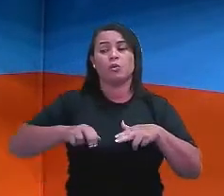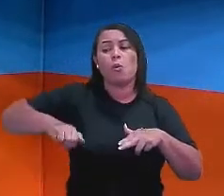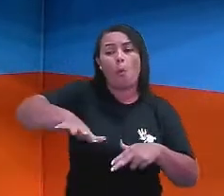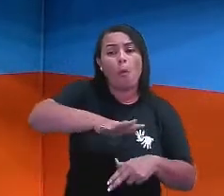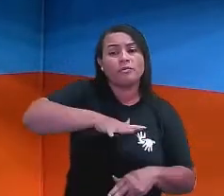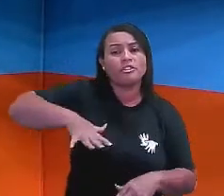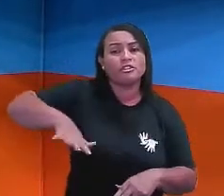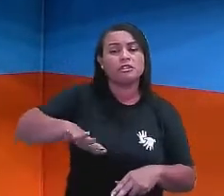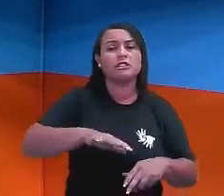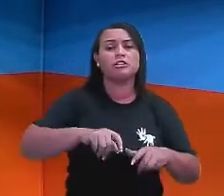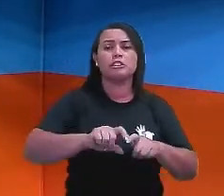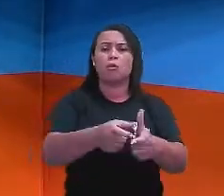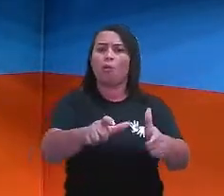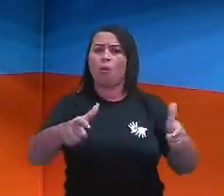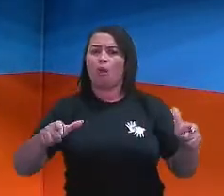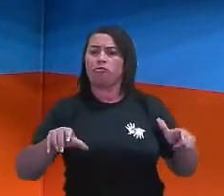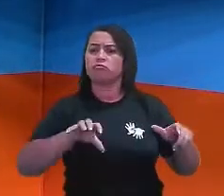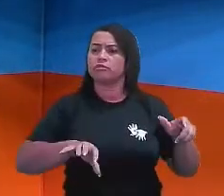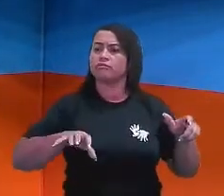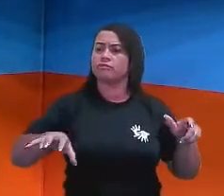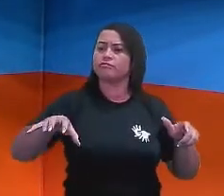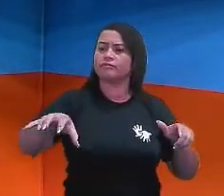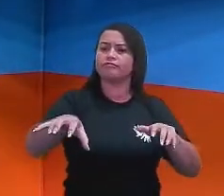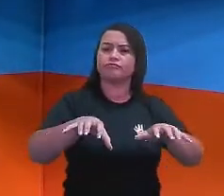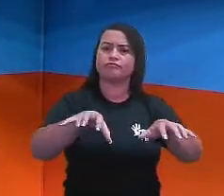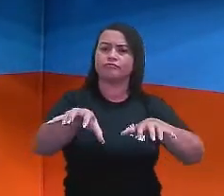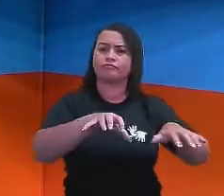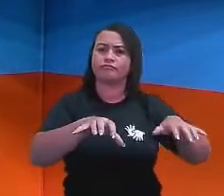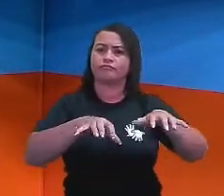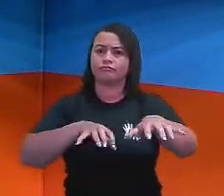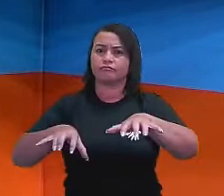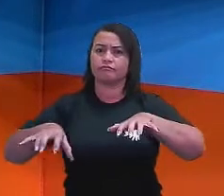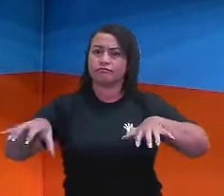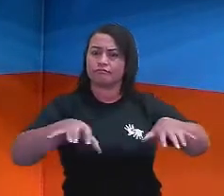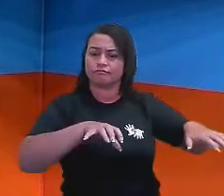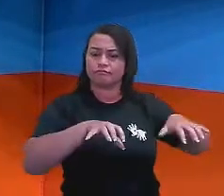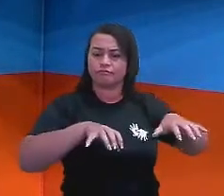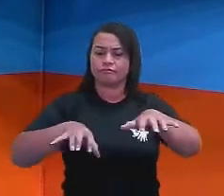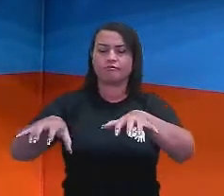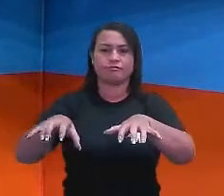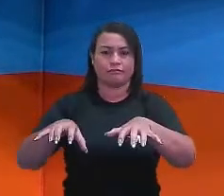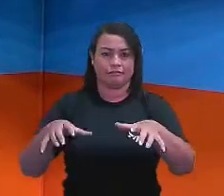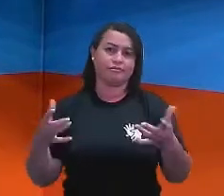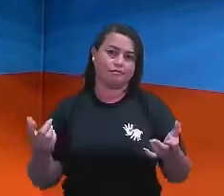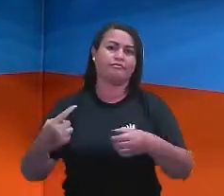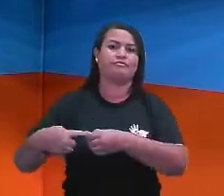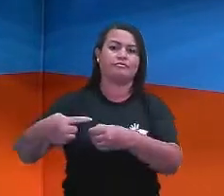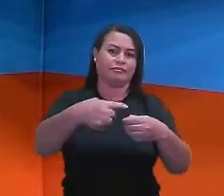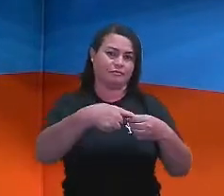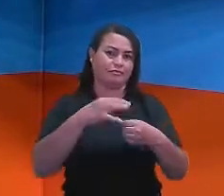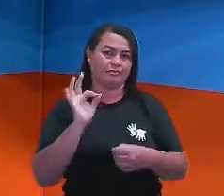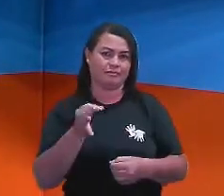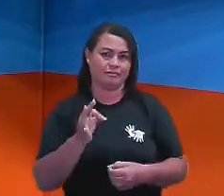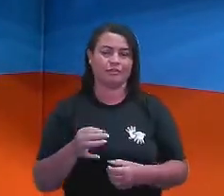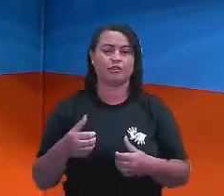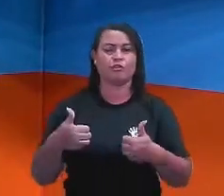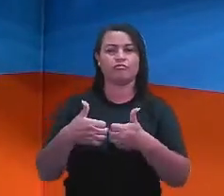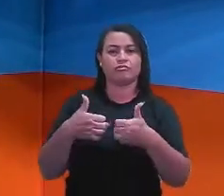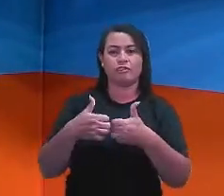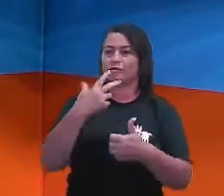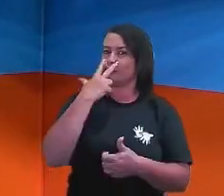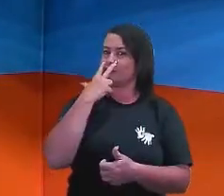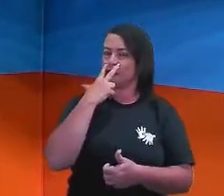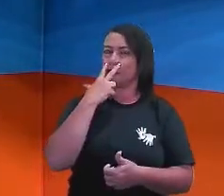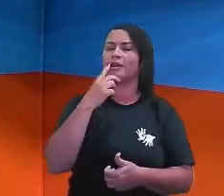foi aí dividida em municípios, né, em outros municípios que estão aí ao redor de Vitória de Santo Antão. Beleza?